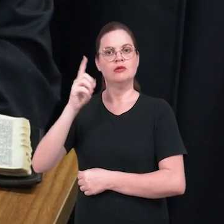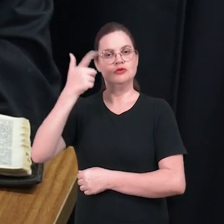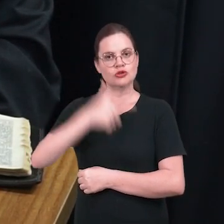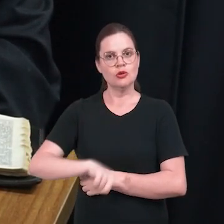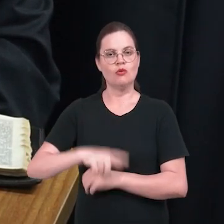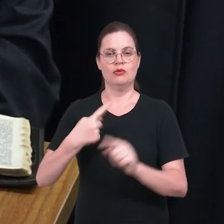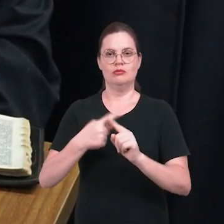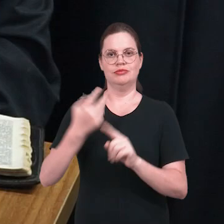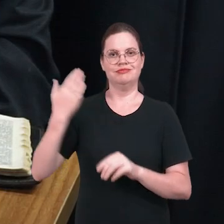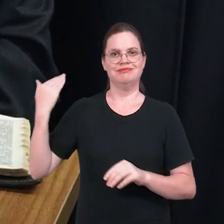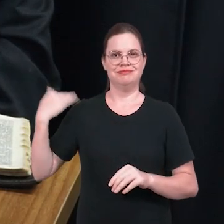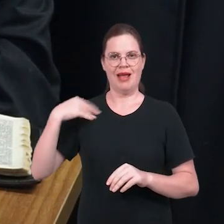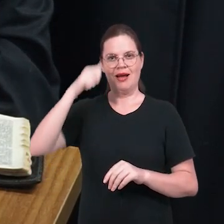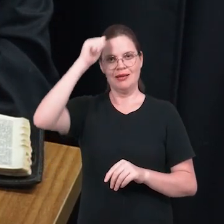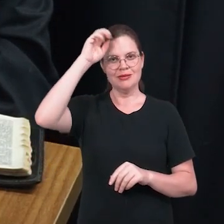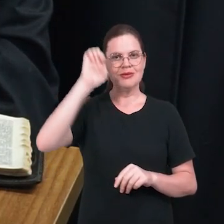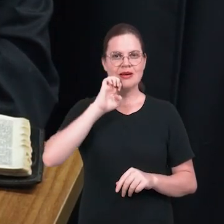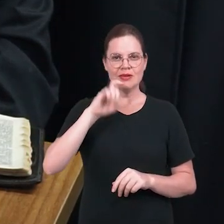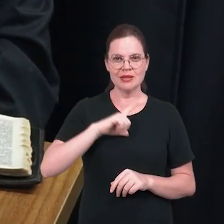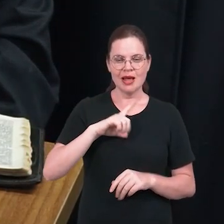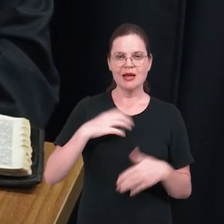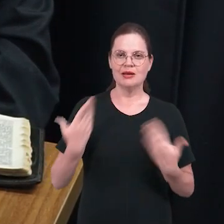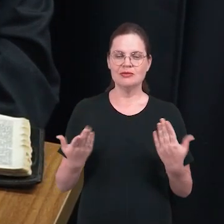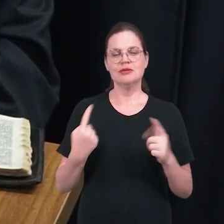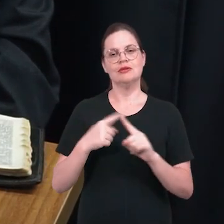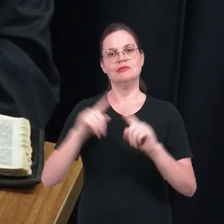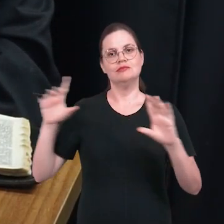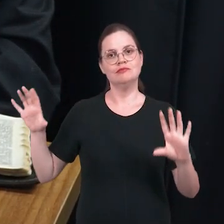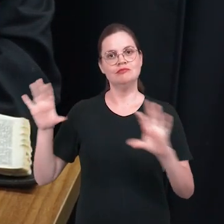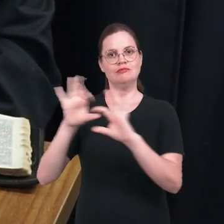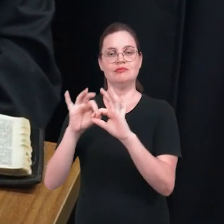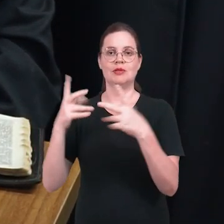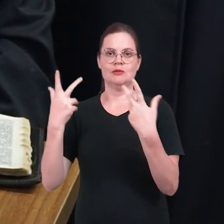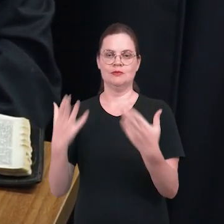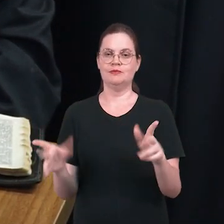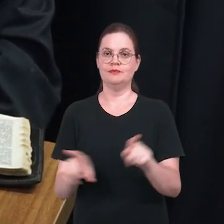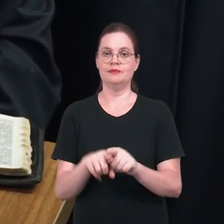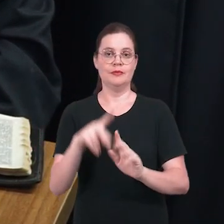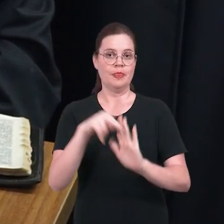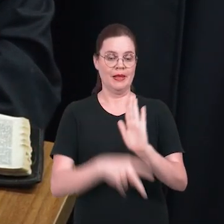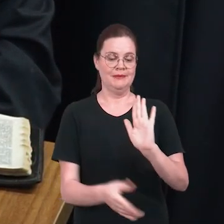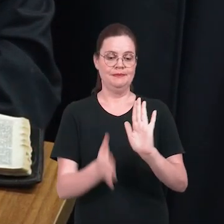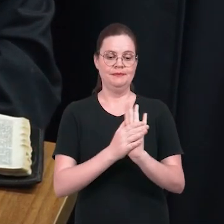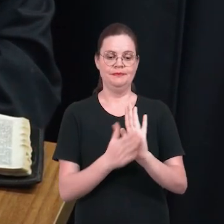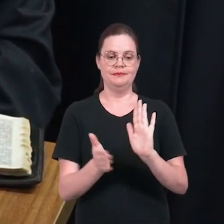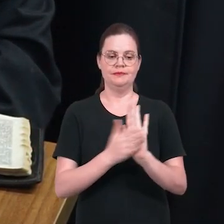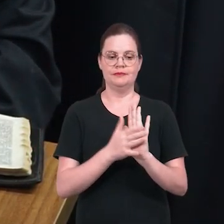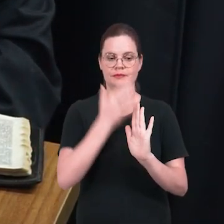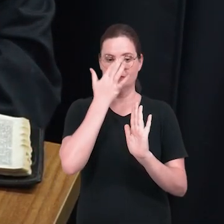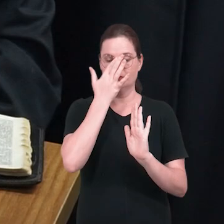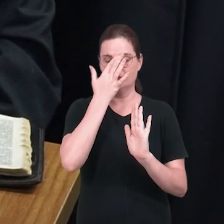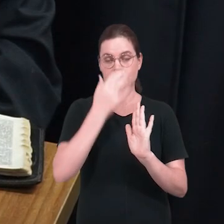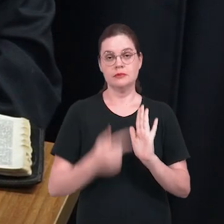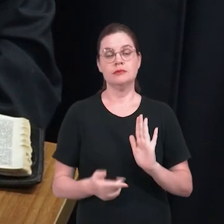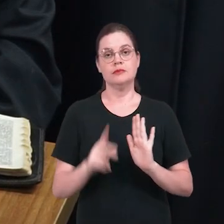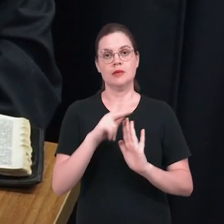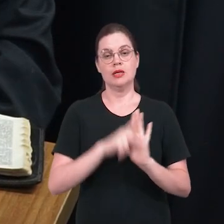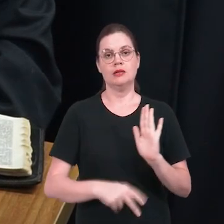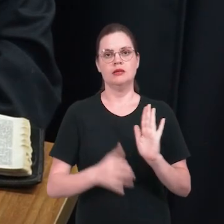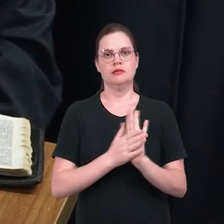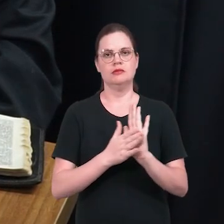eterna. Então, como já dissemos anteriormente, esse projeto ele se